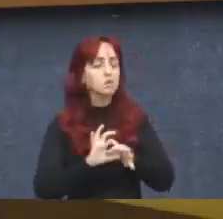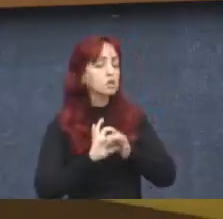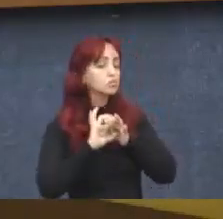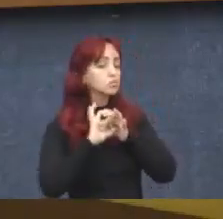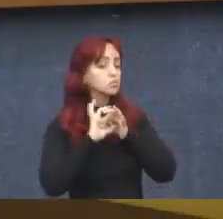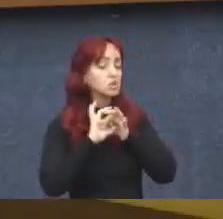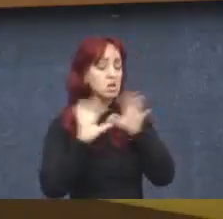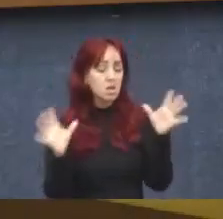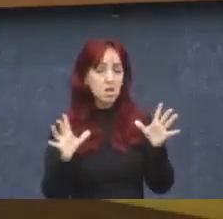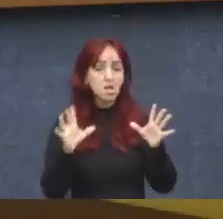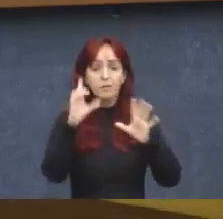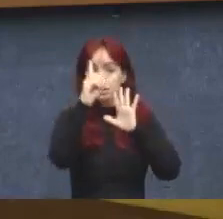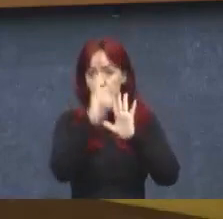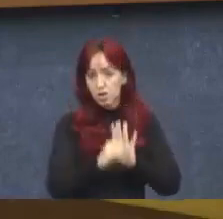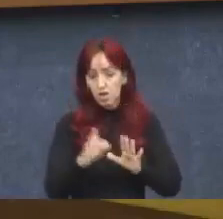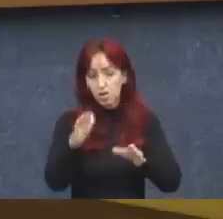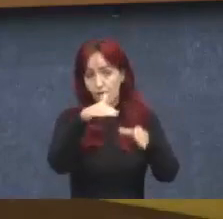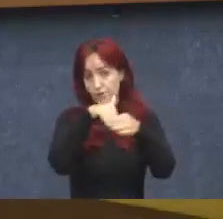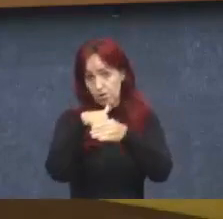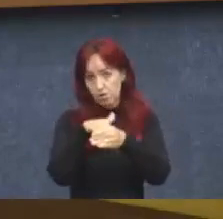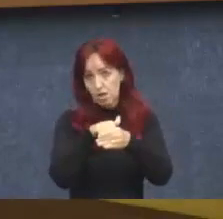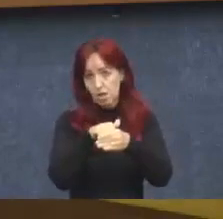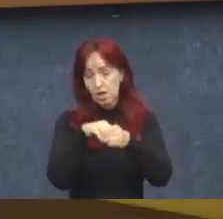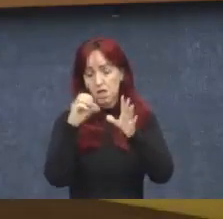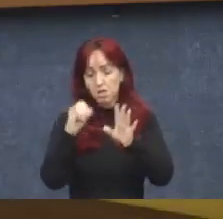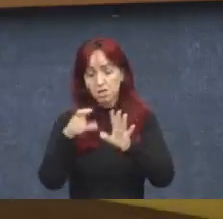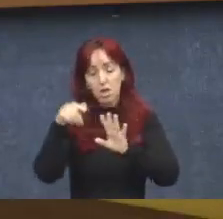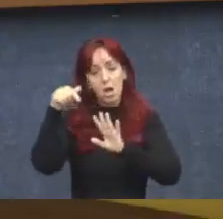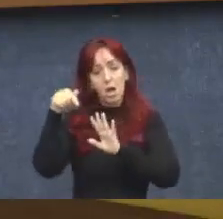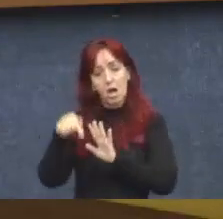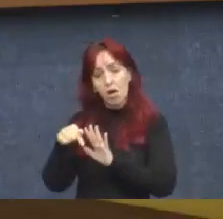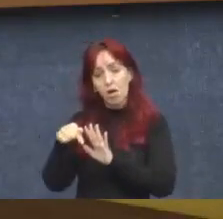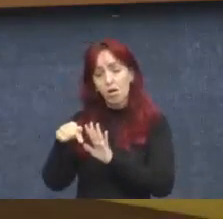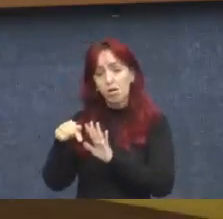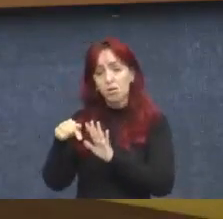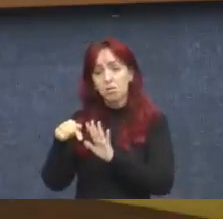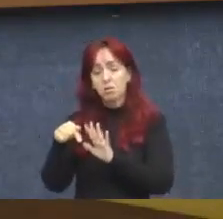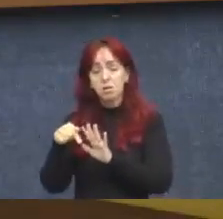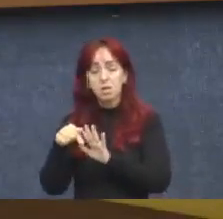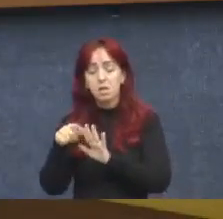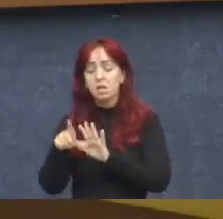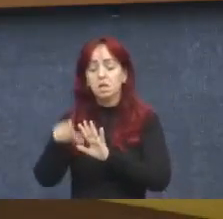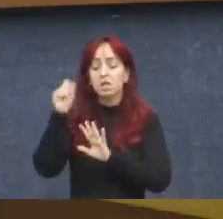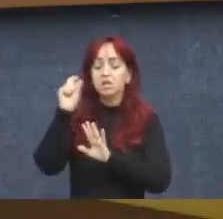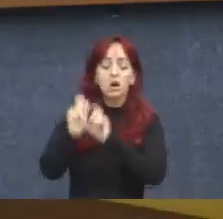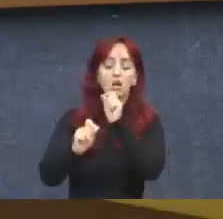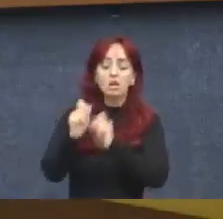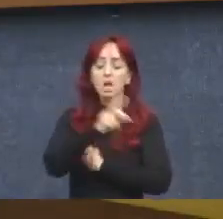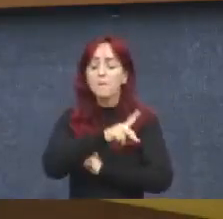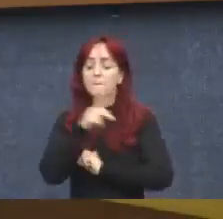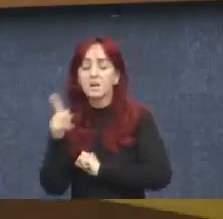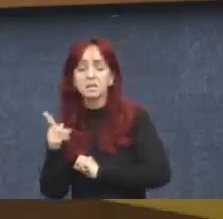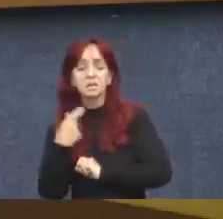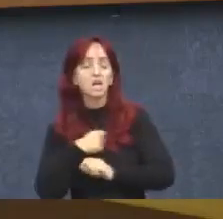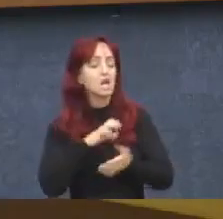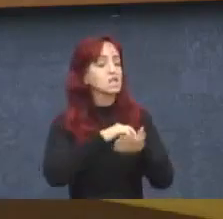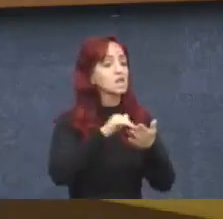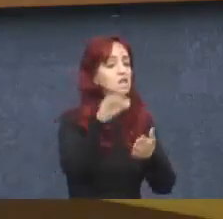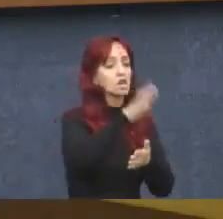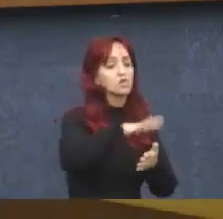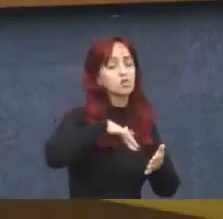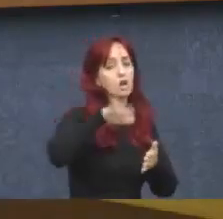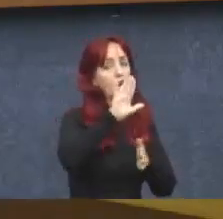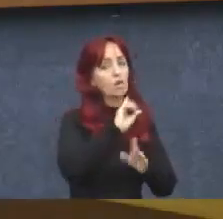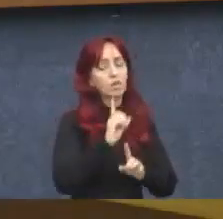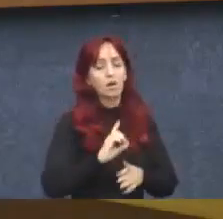Não resolve na mesa em Paris e resolve quem vai ser o presidente, o vice-presidente, o secretário-geral.